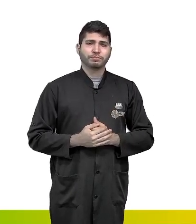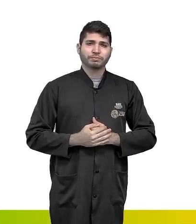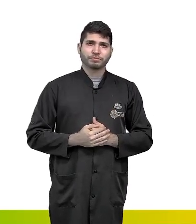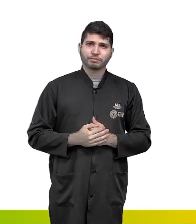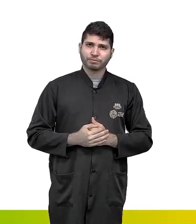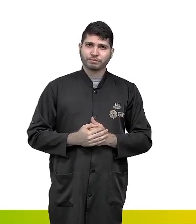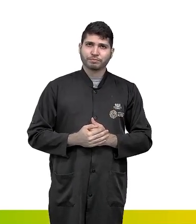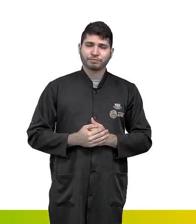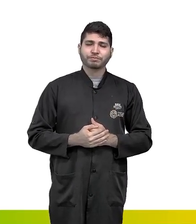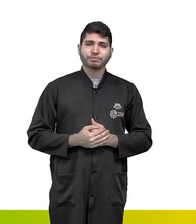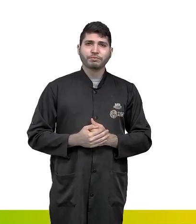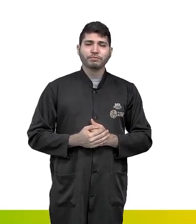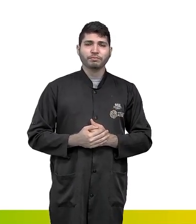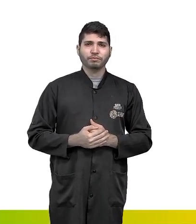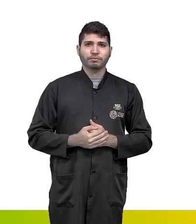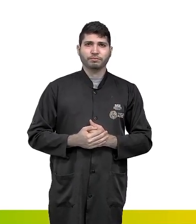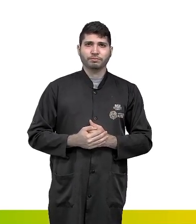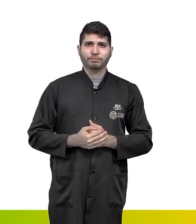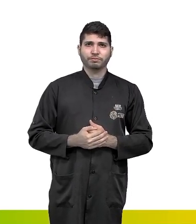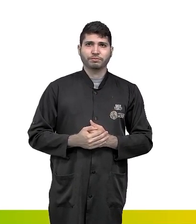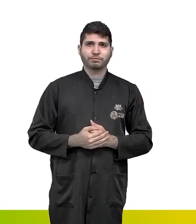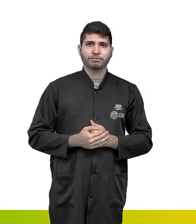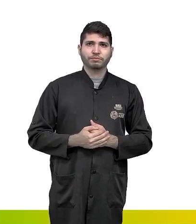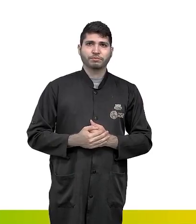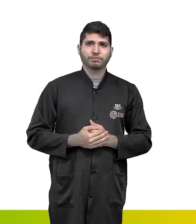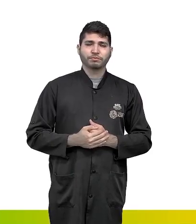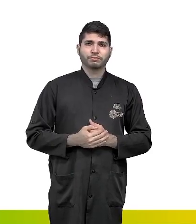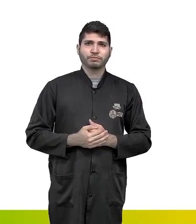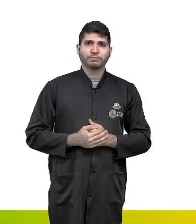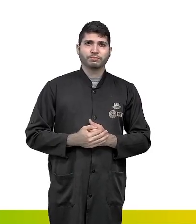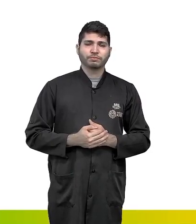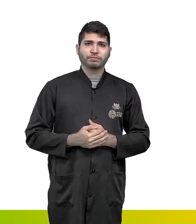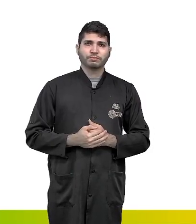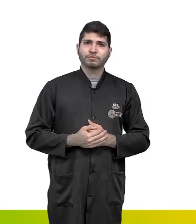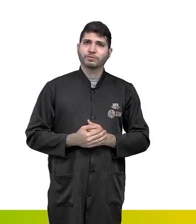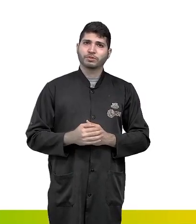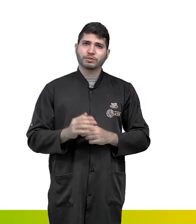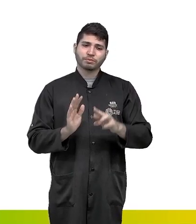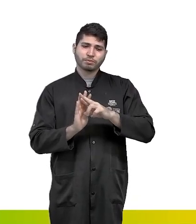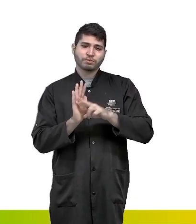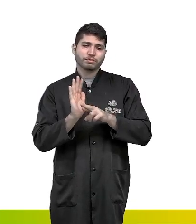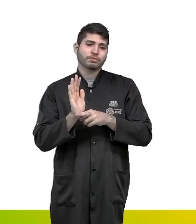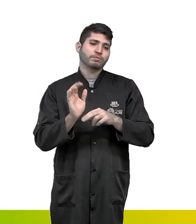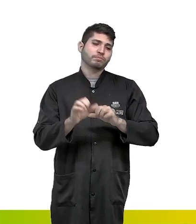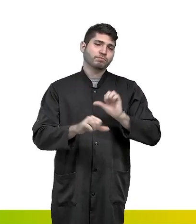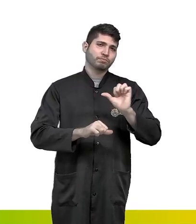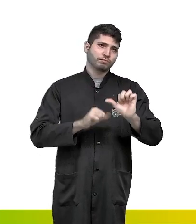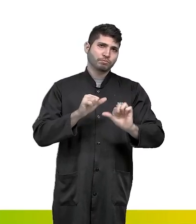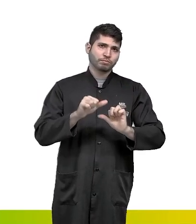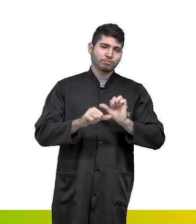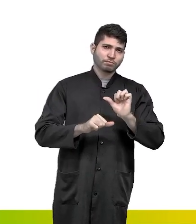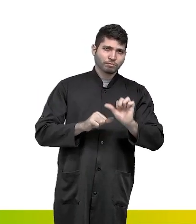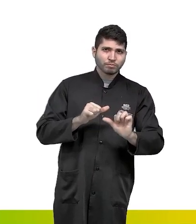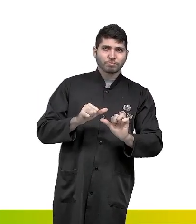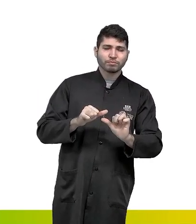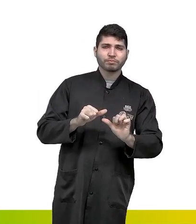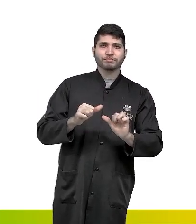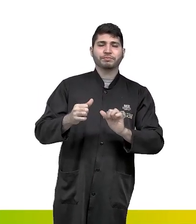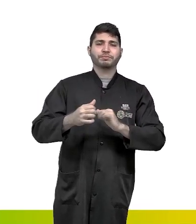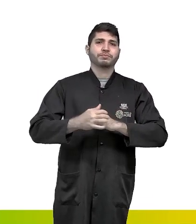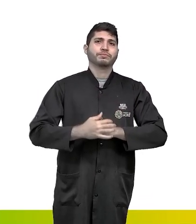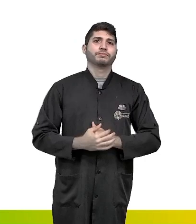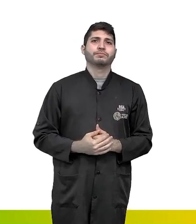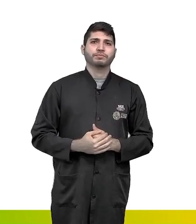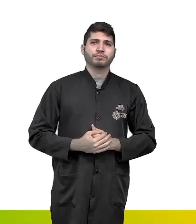eu comprar terra. O novo instrumento ampliou o processo de concentração de terras que estava em curso no